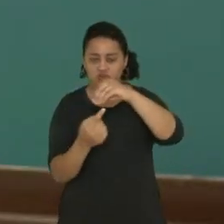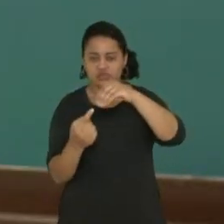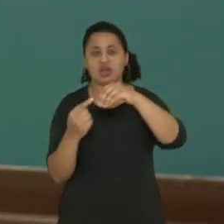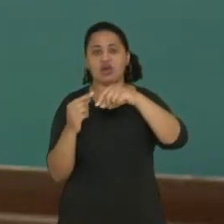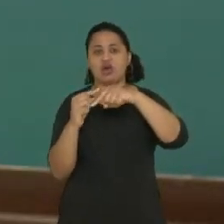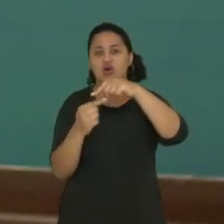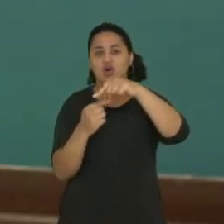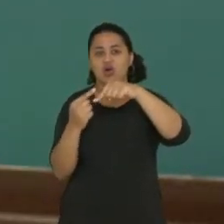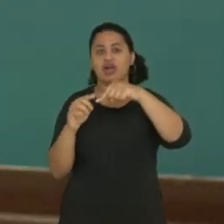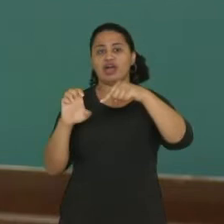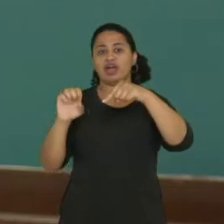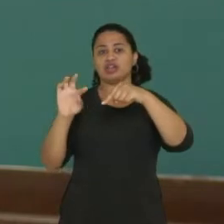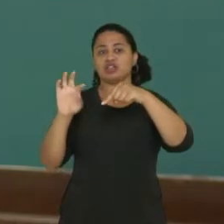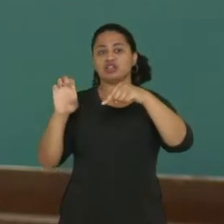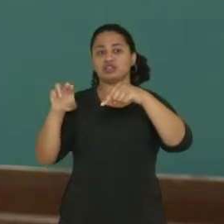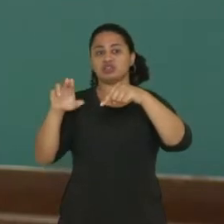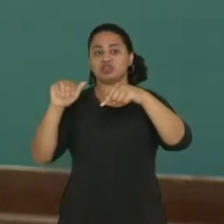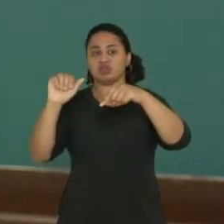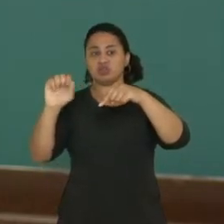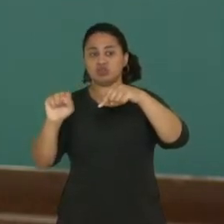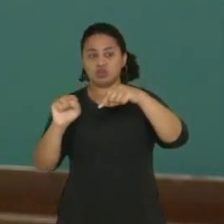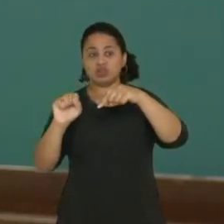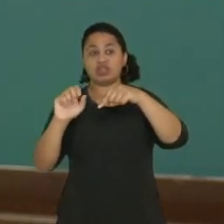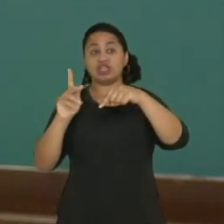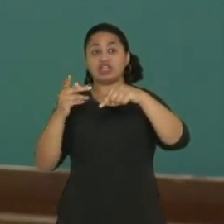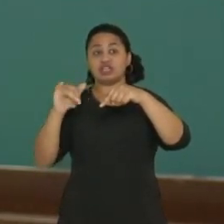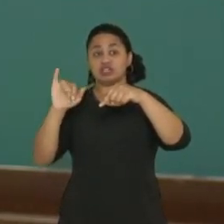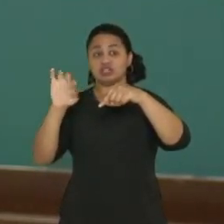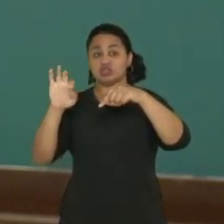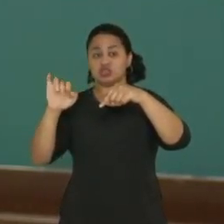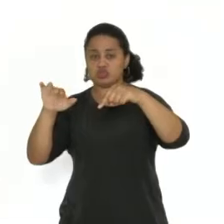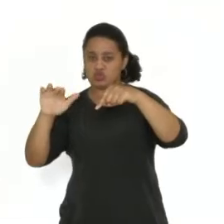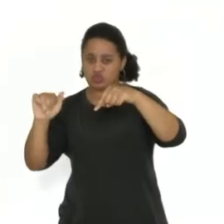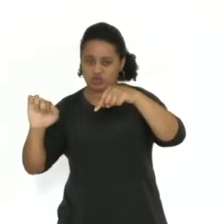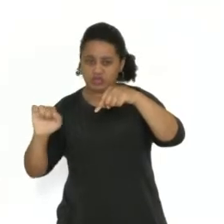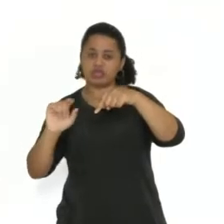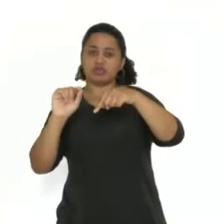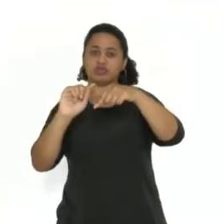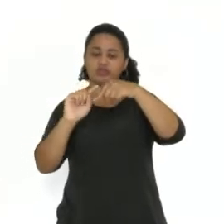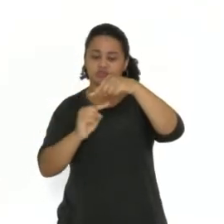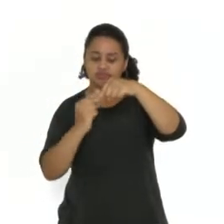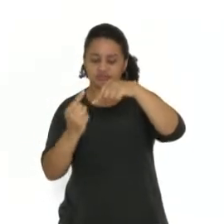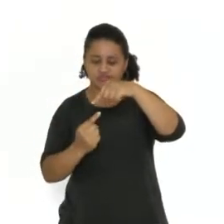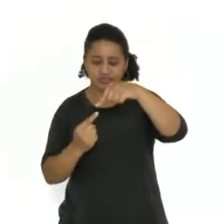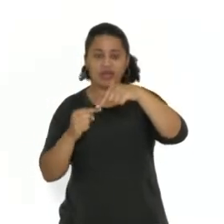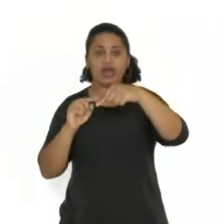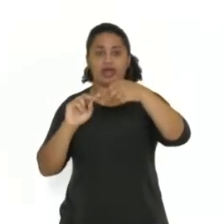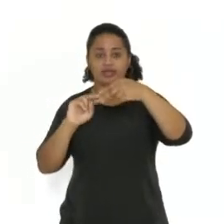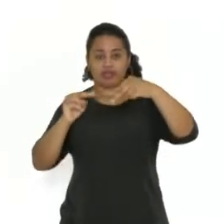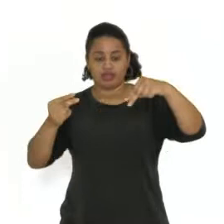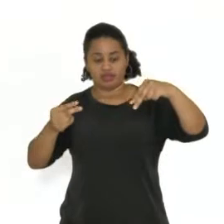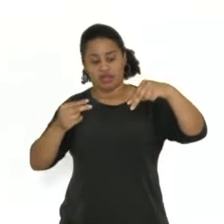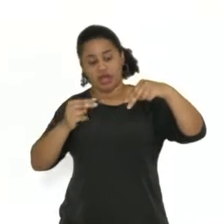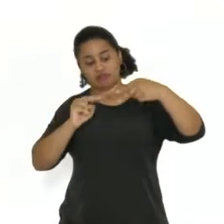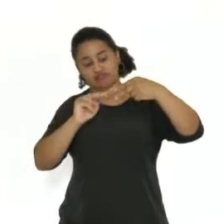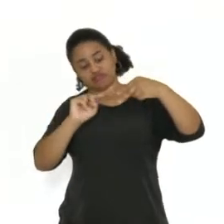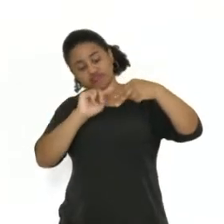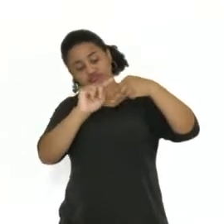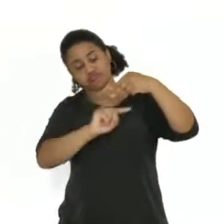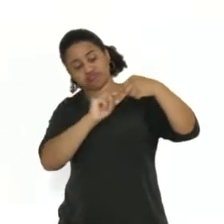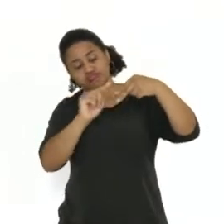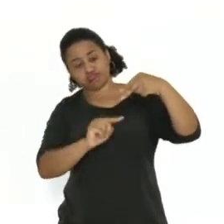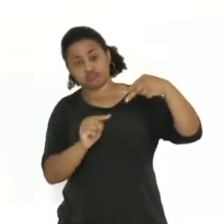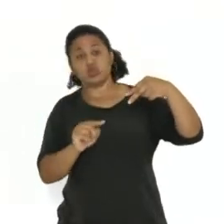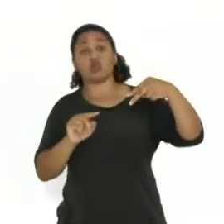as estonas, são proteínas. E estão compactados em estruturas que nós chamamos, então,